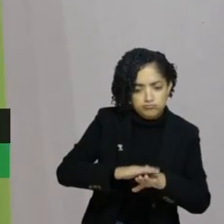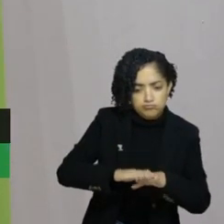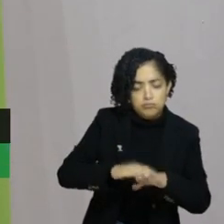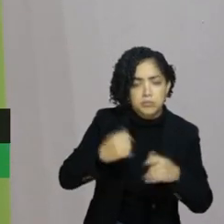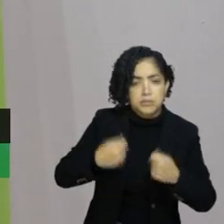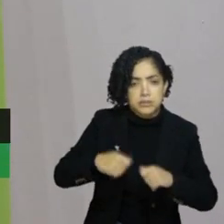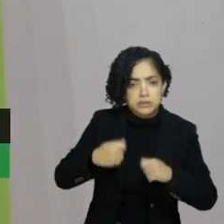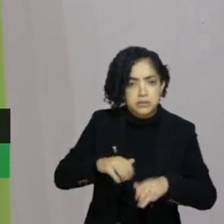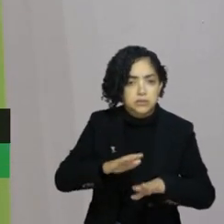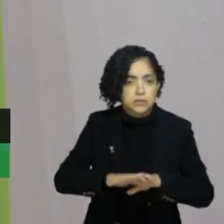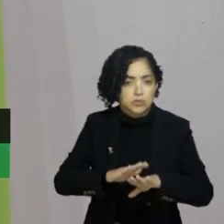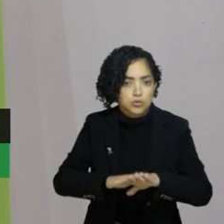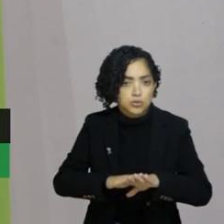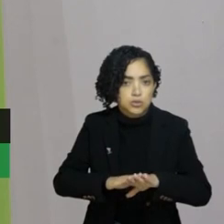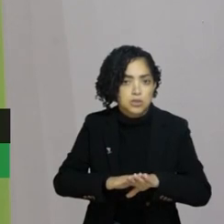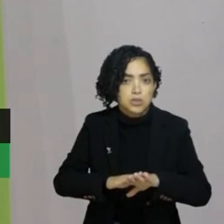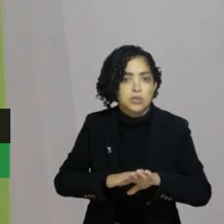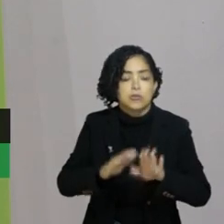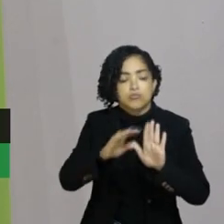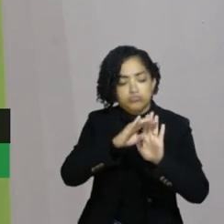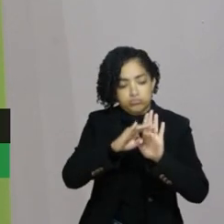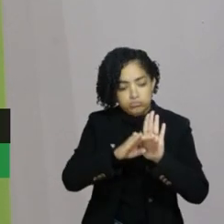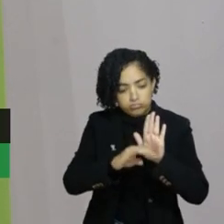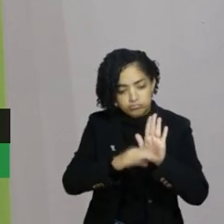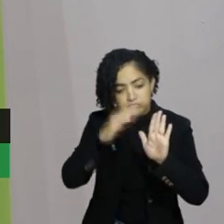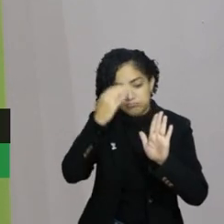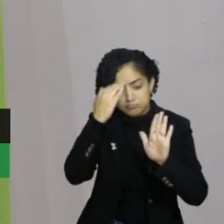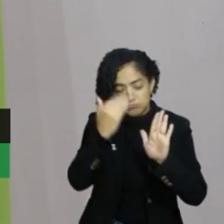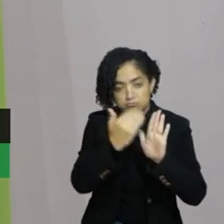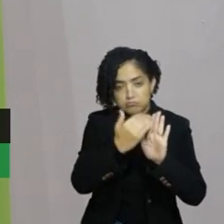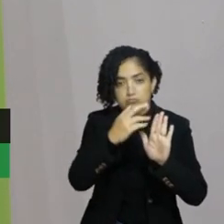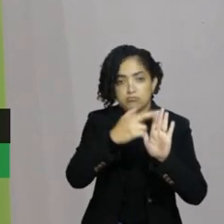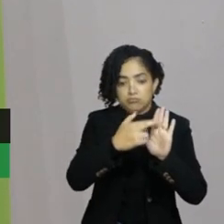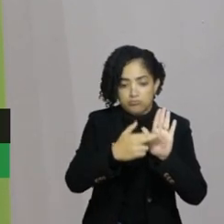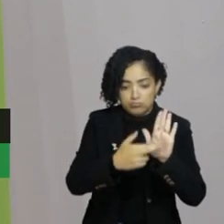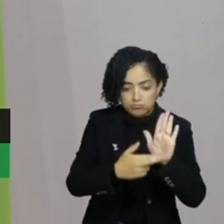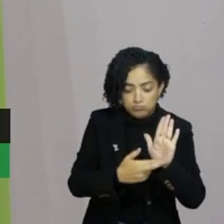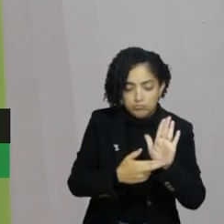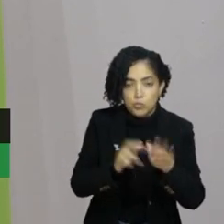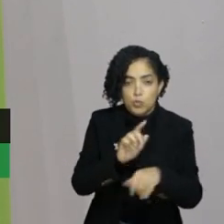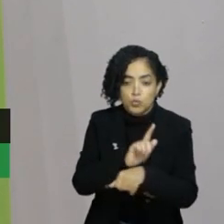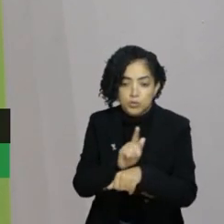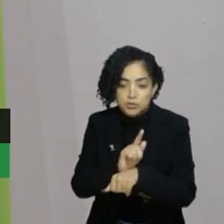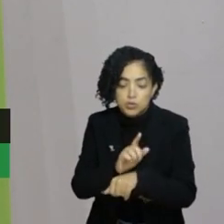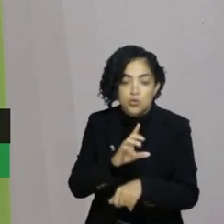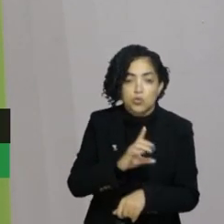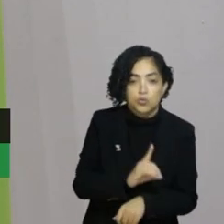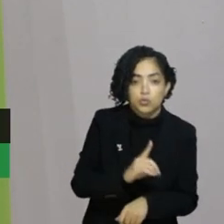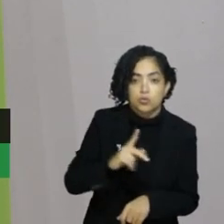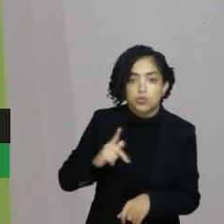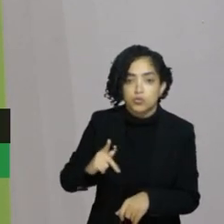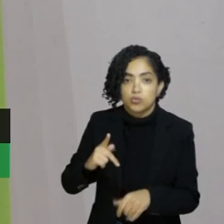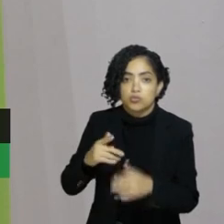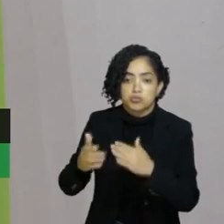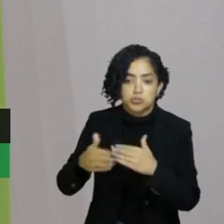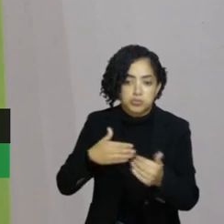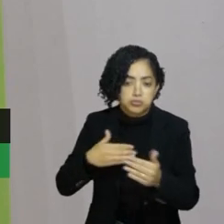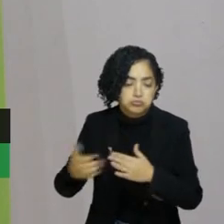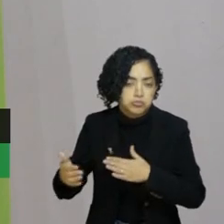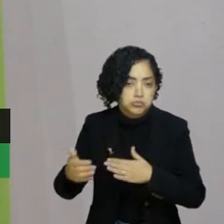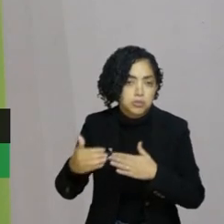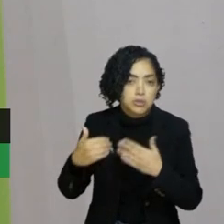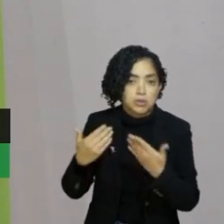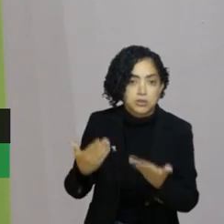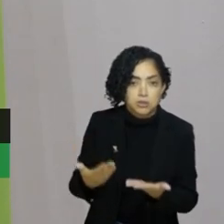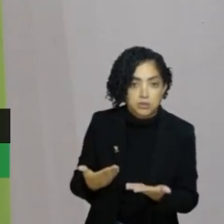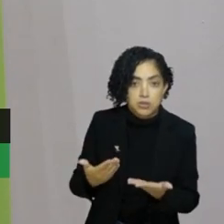Autonomia. Dentro dos parâmetros legais, dentro do orçamento, o gestor, o defensor público, seja ele o João, o Pedro, o Paulo,